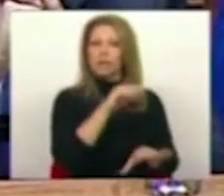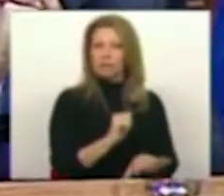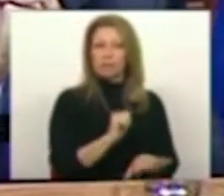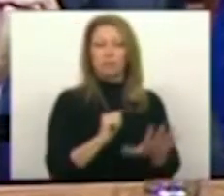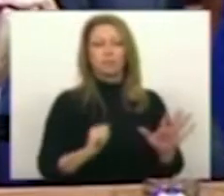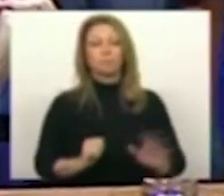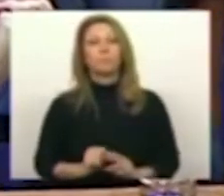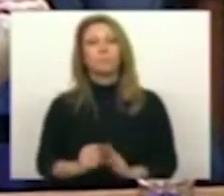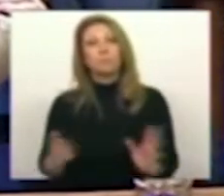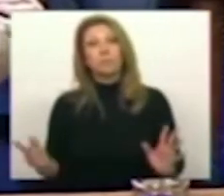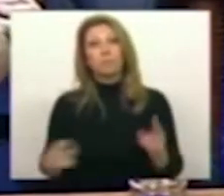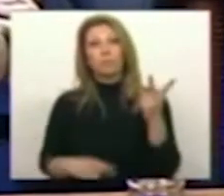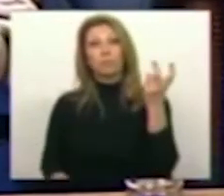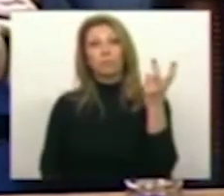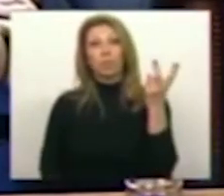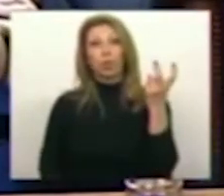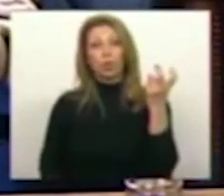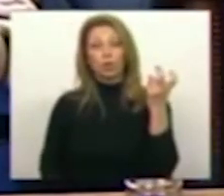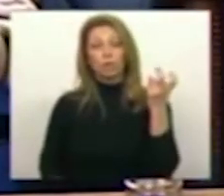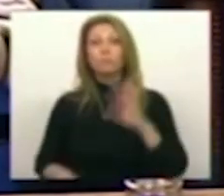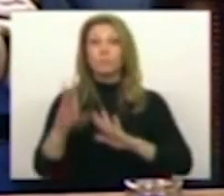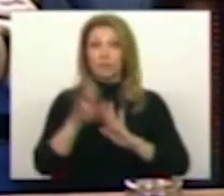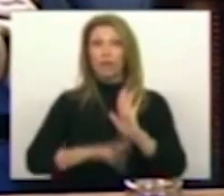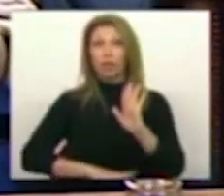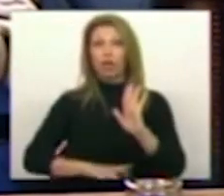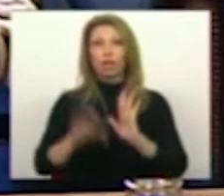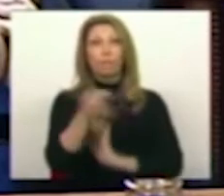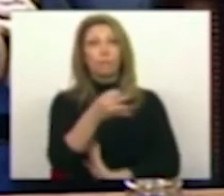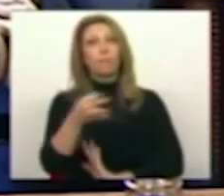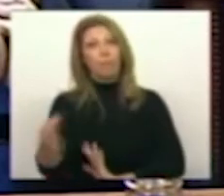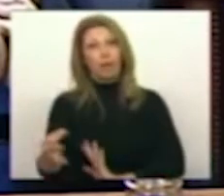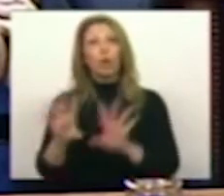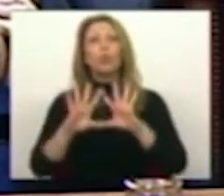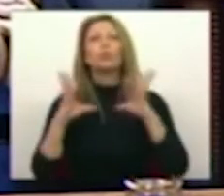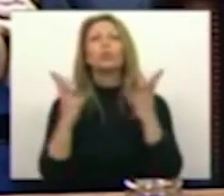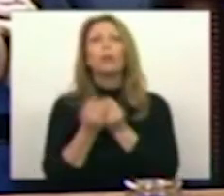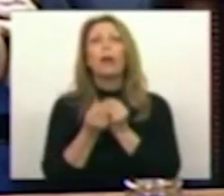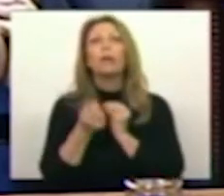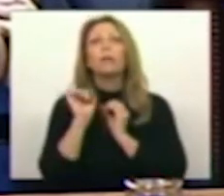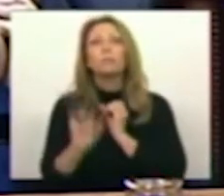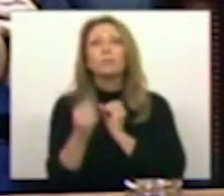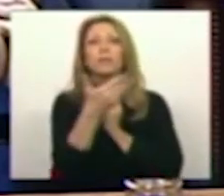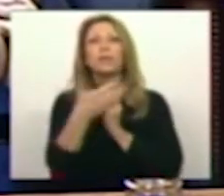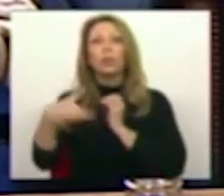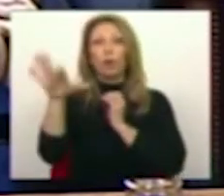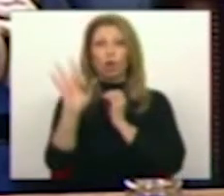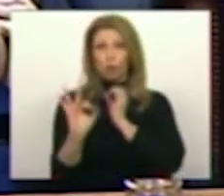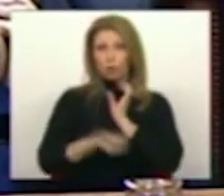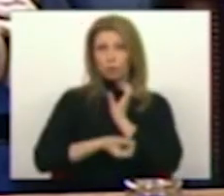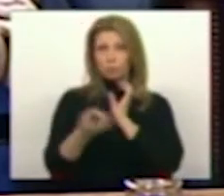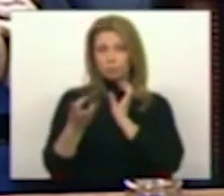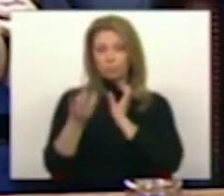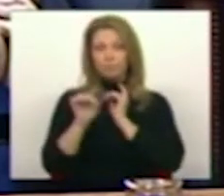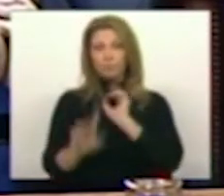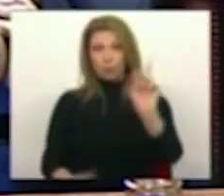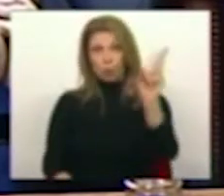isso, 2 que estão em regime de PPP, 2 em 114. Dessas 2, a decisão